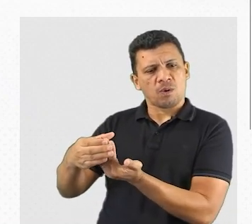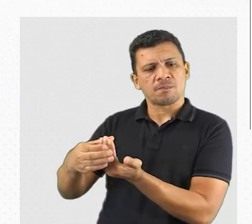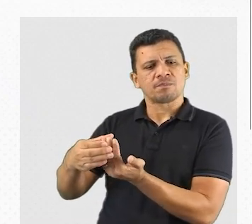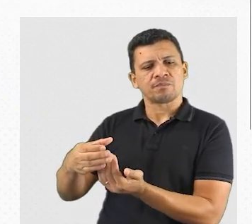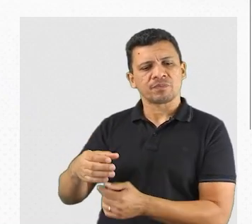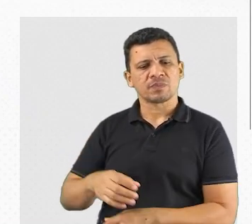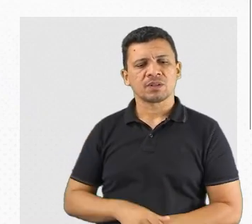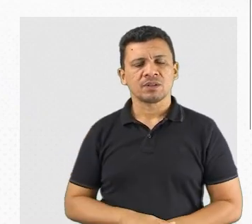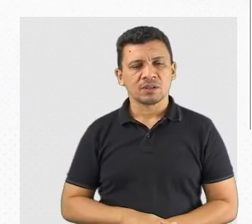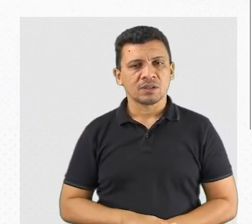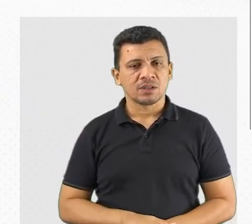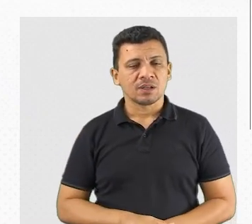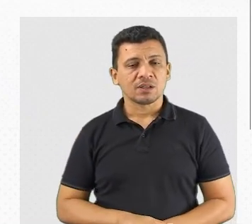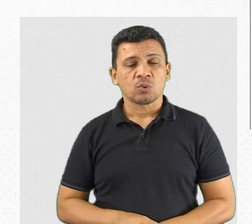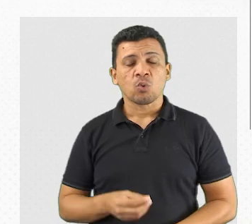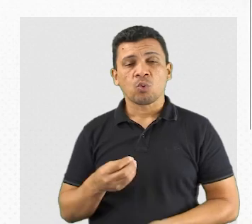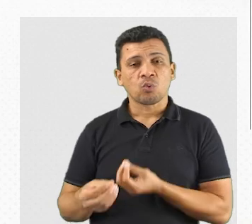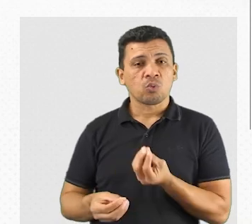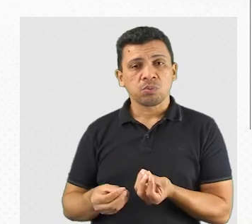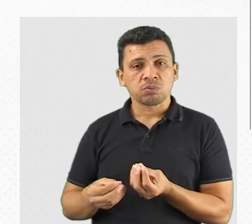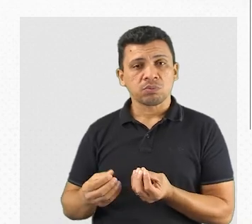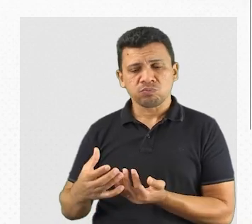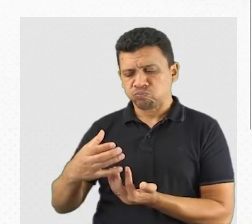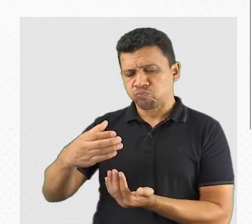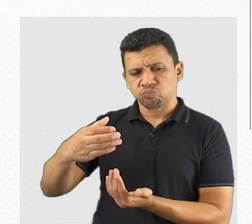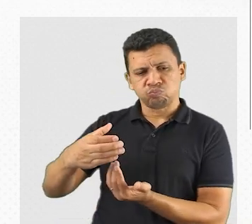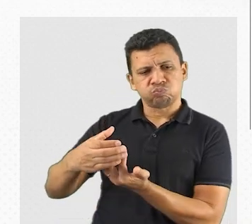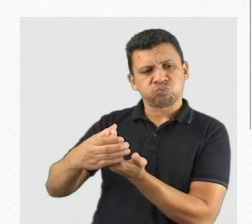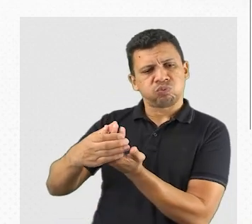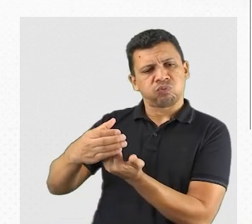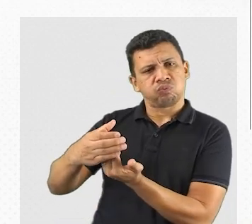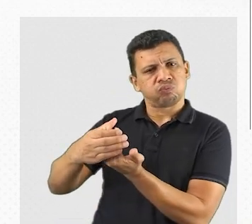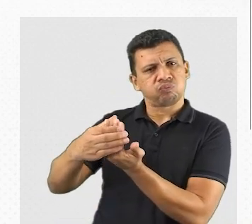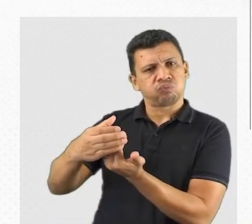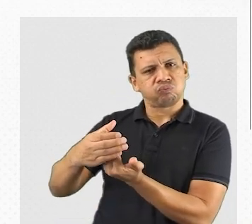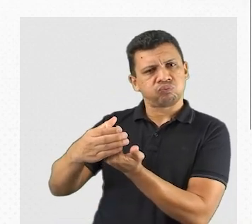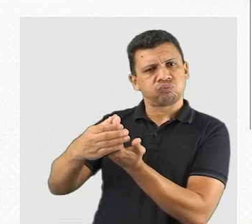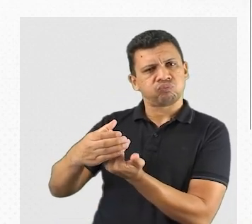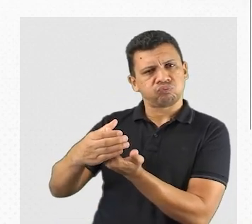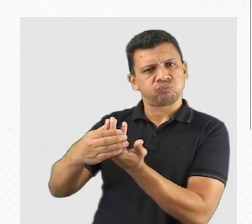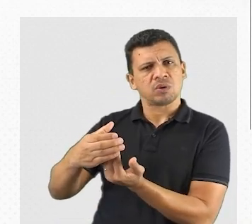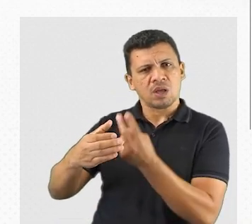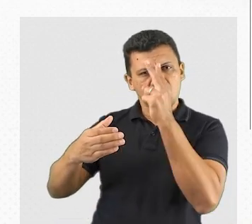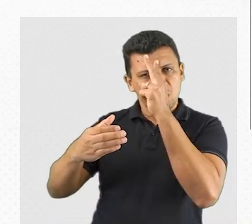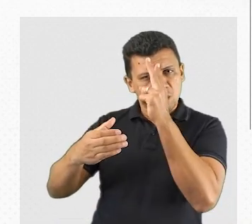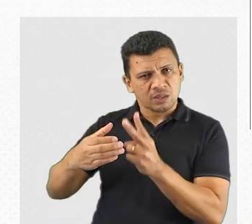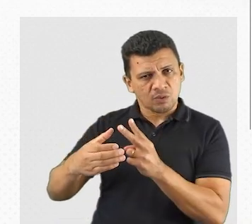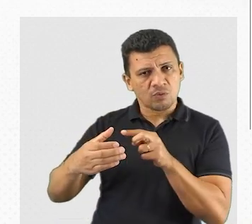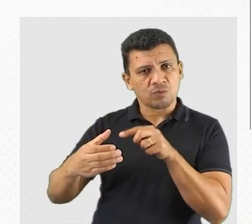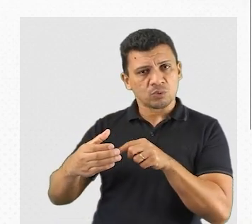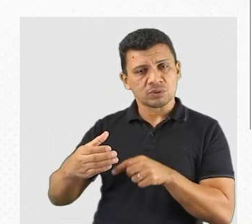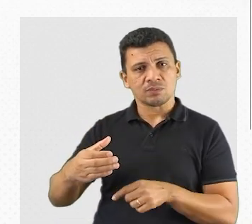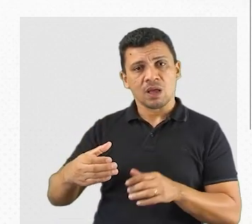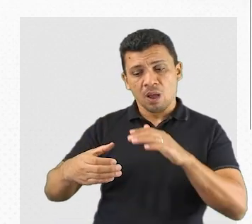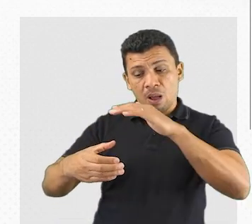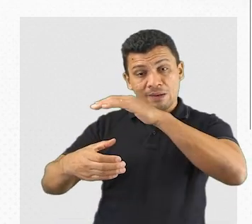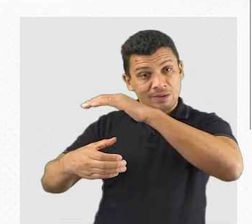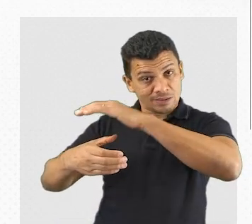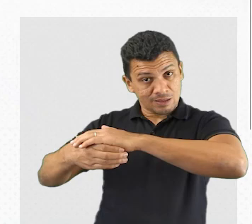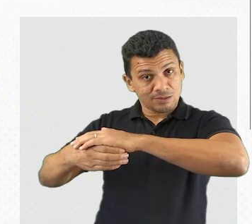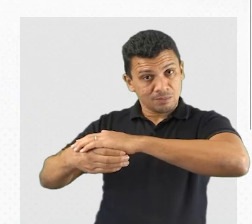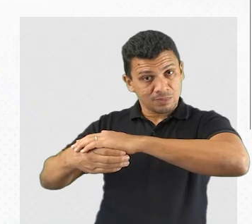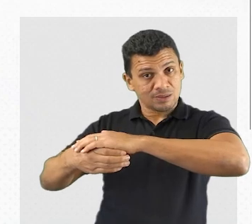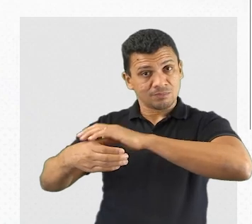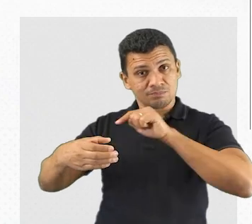Então, à medida que esse vapor está sendo liberado, ele exerce uma pressão sobre o líquido. Está tampado ali o